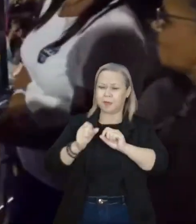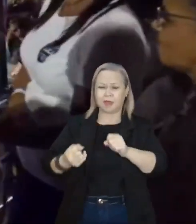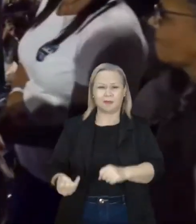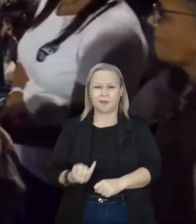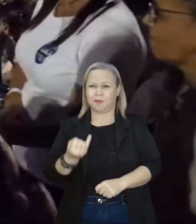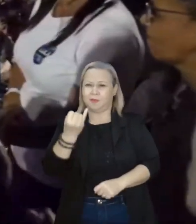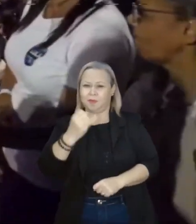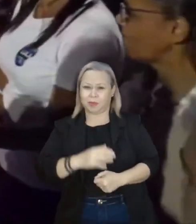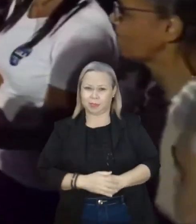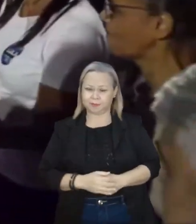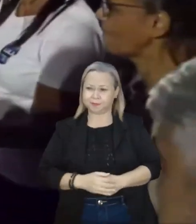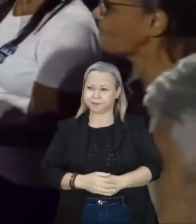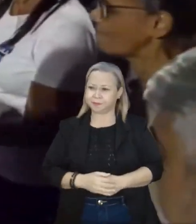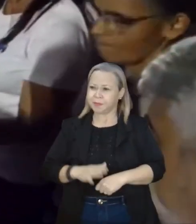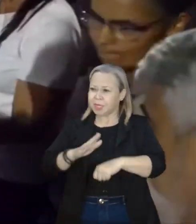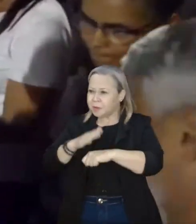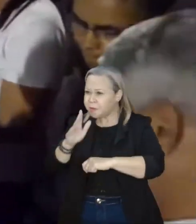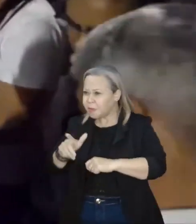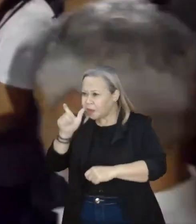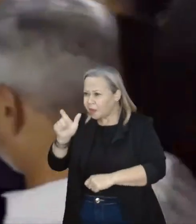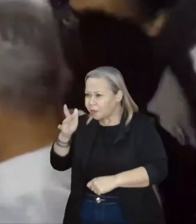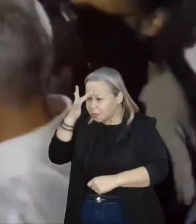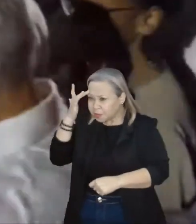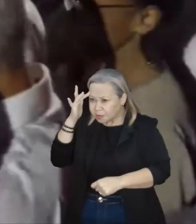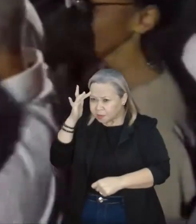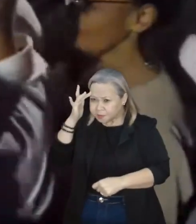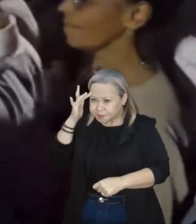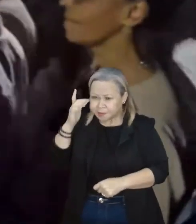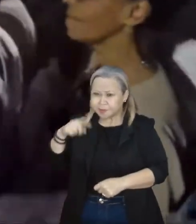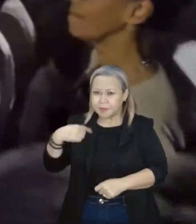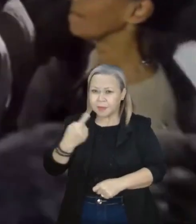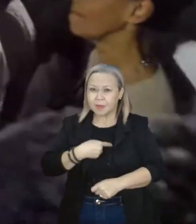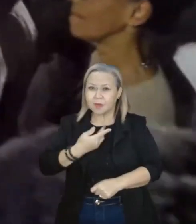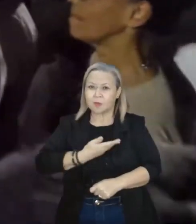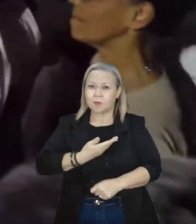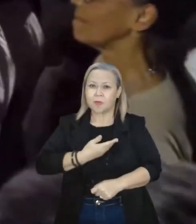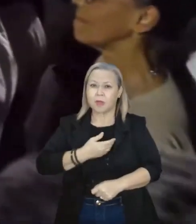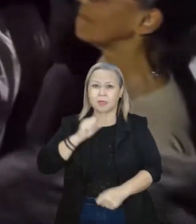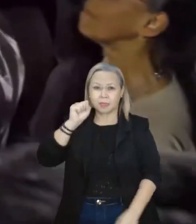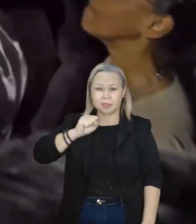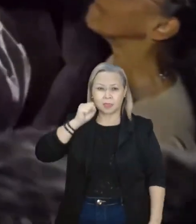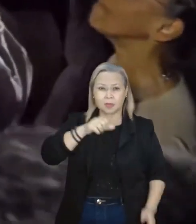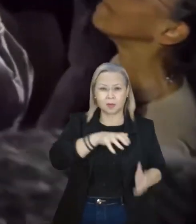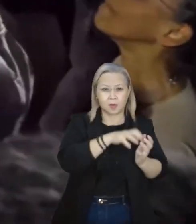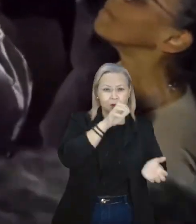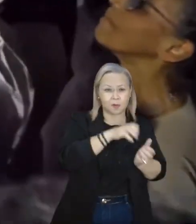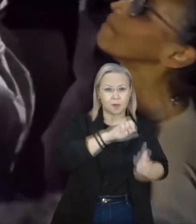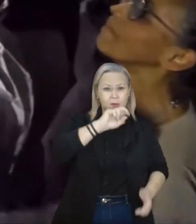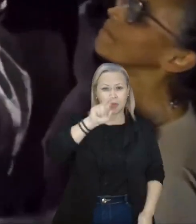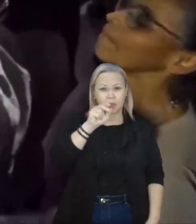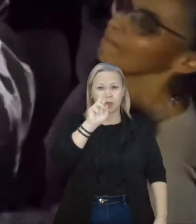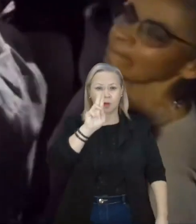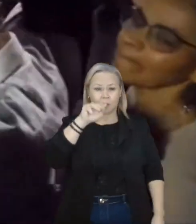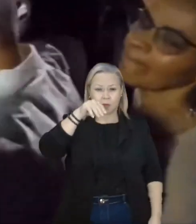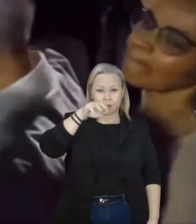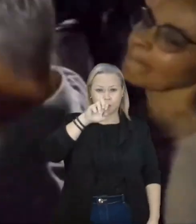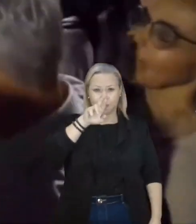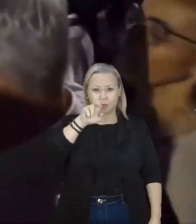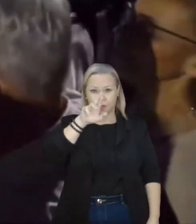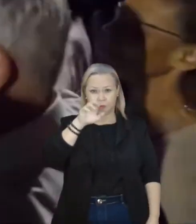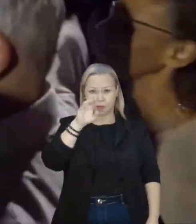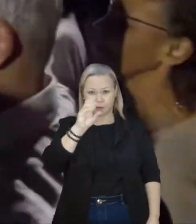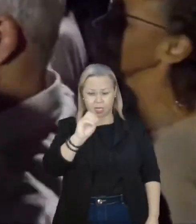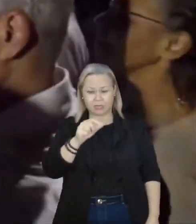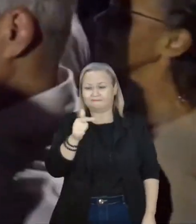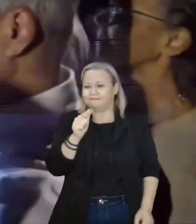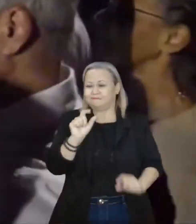Quem mais que eu não falei ainda? O Humberto, o nosso companheiro senador de Pernambuco, Humberto Costa. Eu não tenho